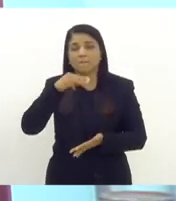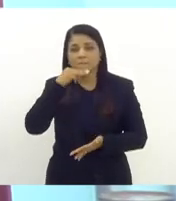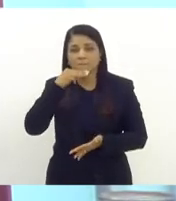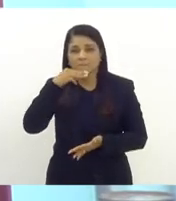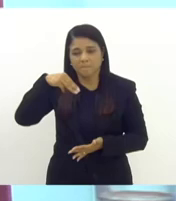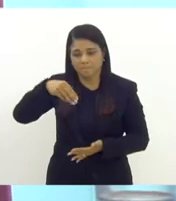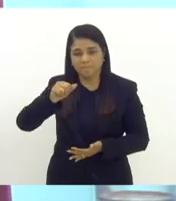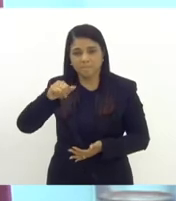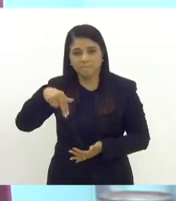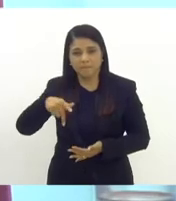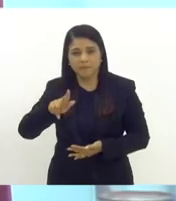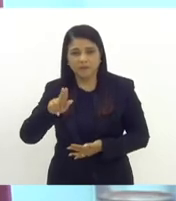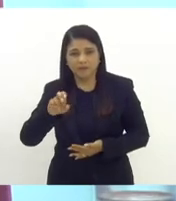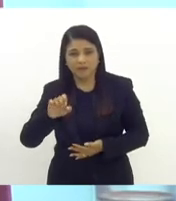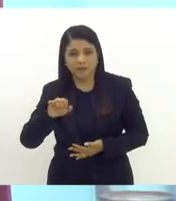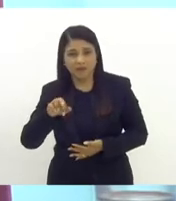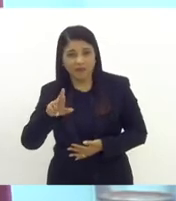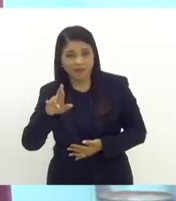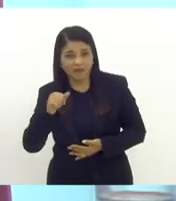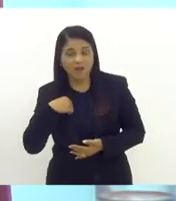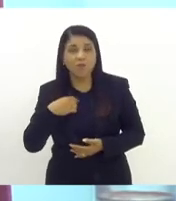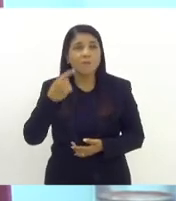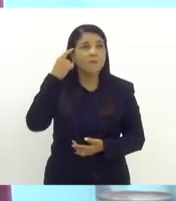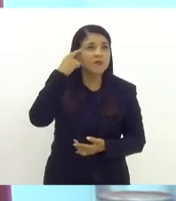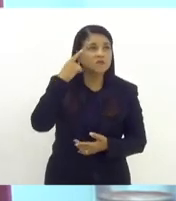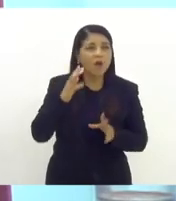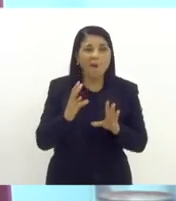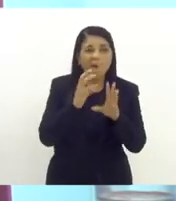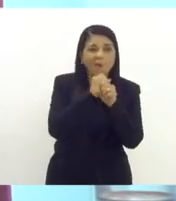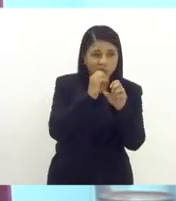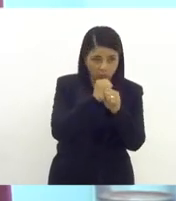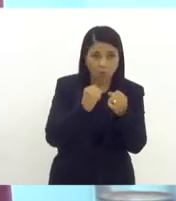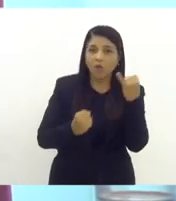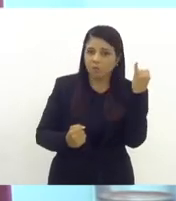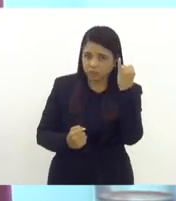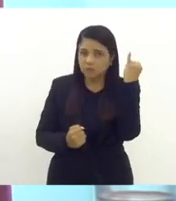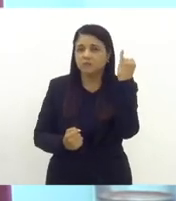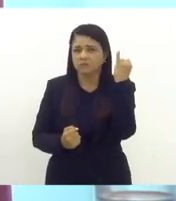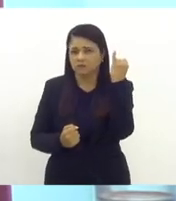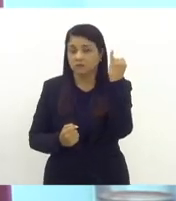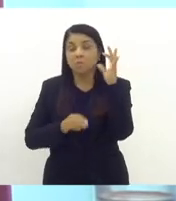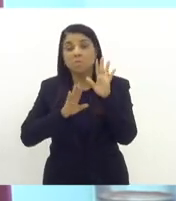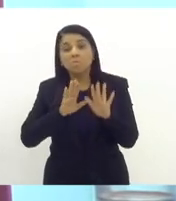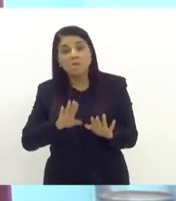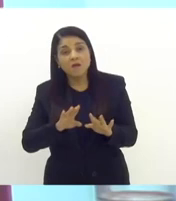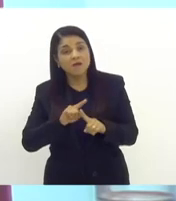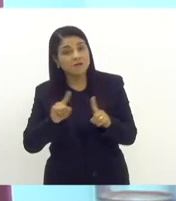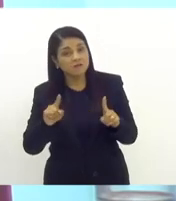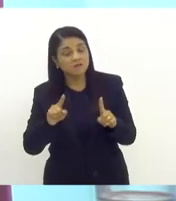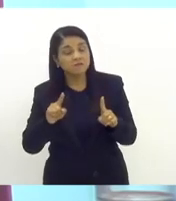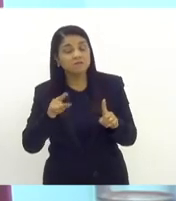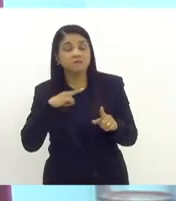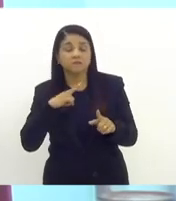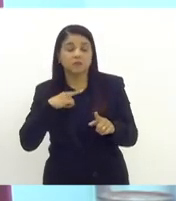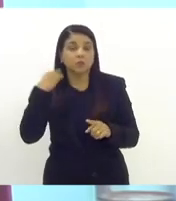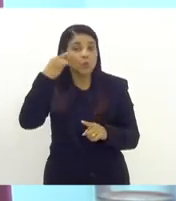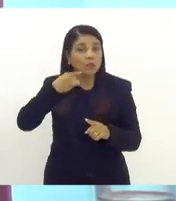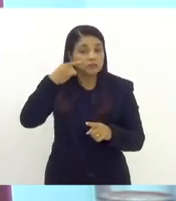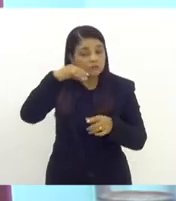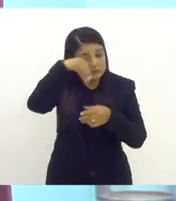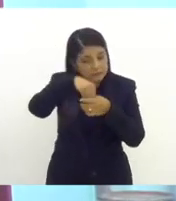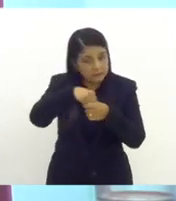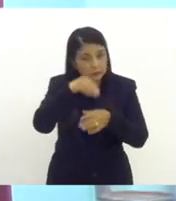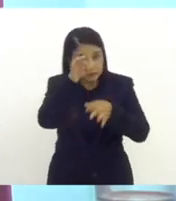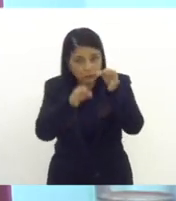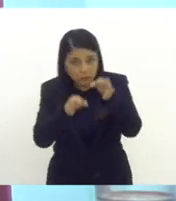parte jurídica a gente às vezes Pensa em um contador é muito importante é muito importante mas vocês terem um jurídico também é